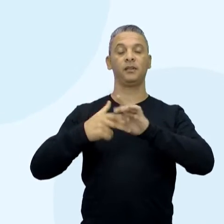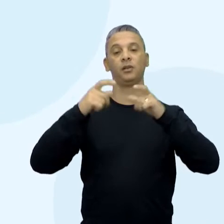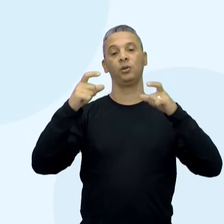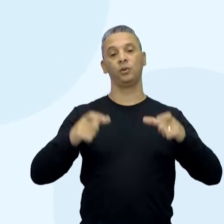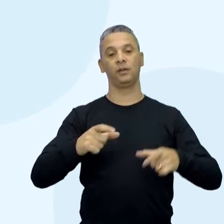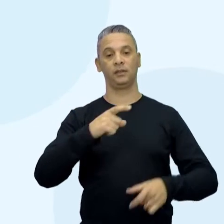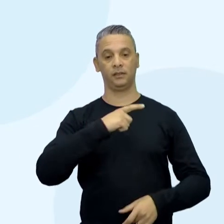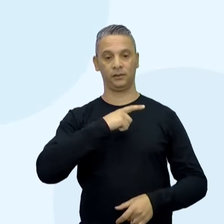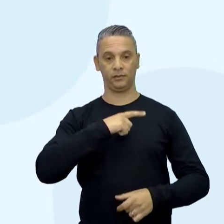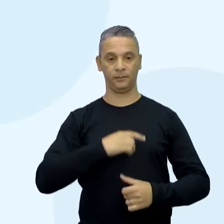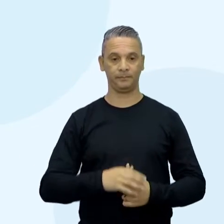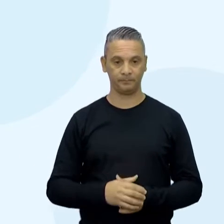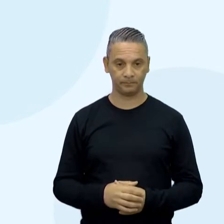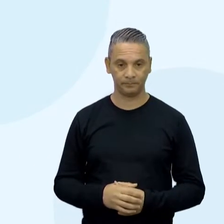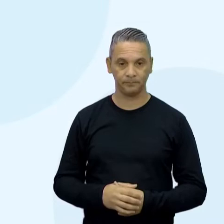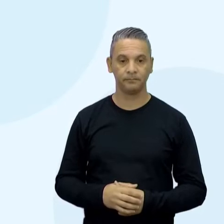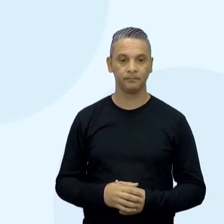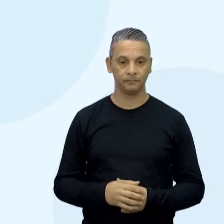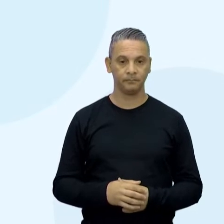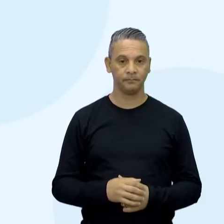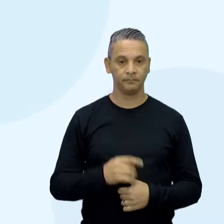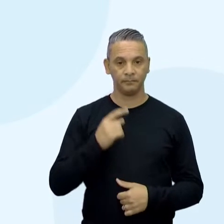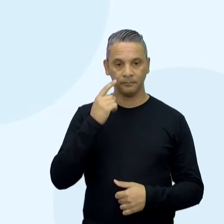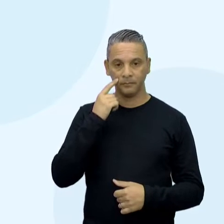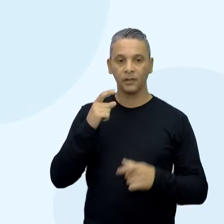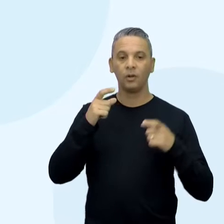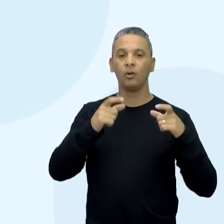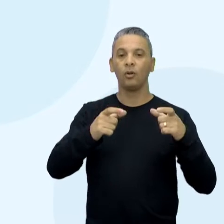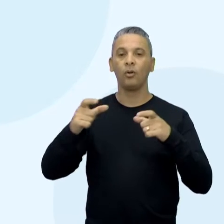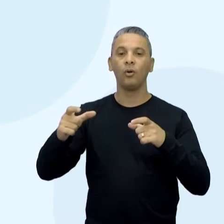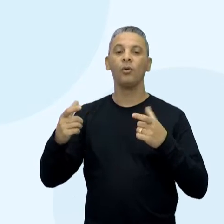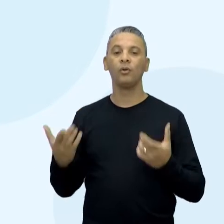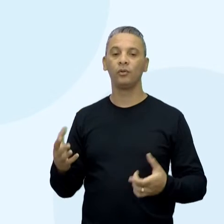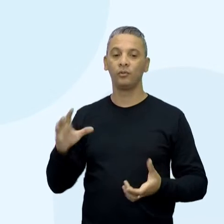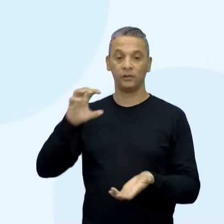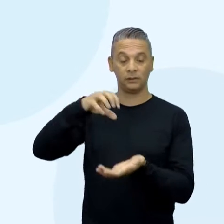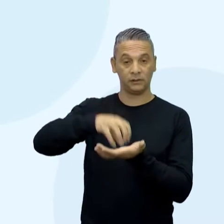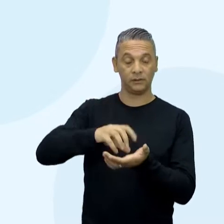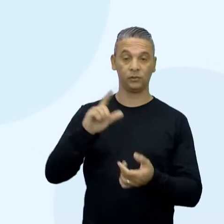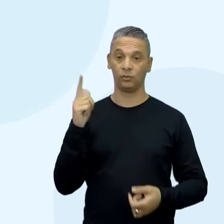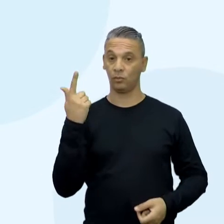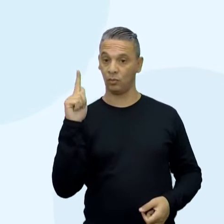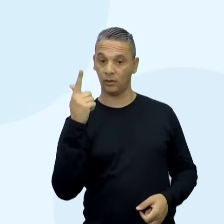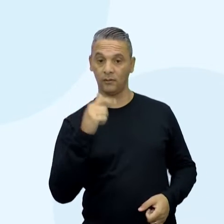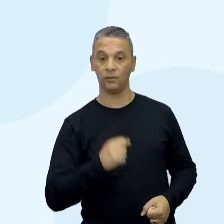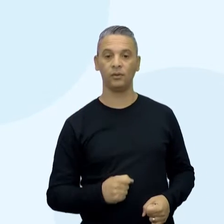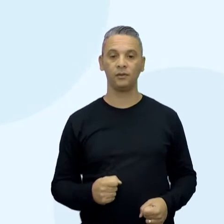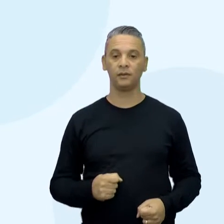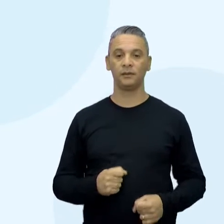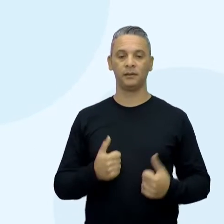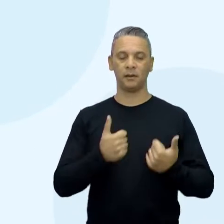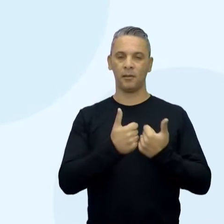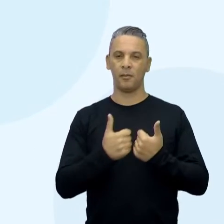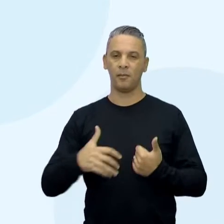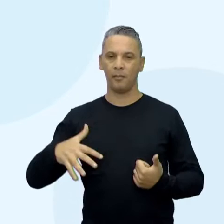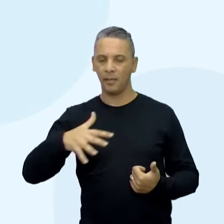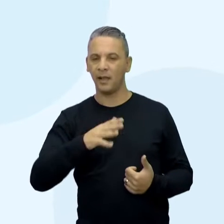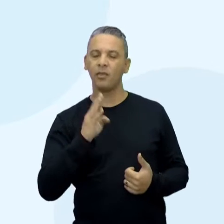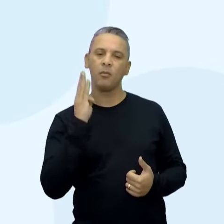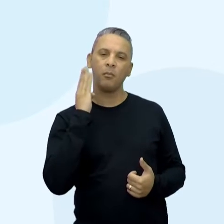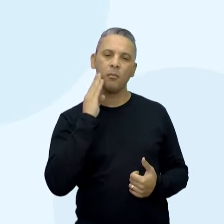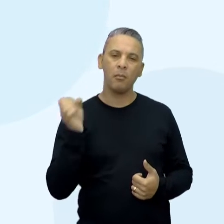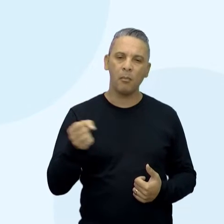local onde ela ficava. Vamos lá. Qual que é a localização da igreja? No centro de Guarulhos. Ela fica próxima a